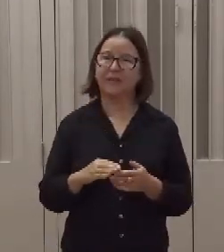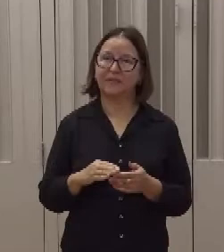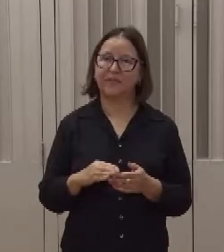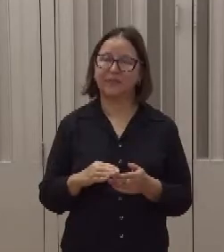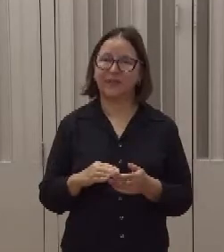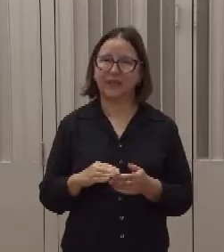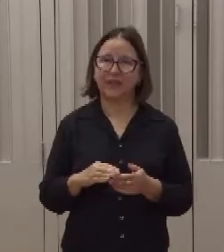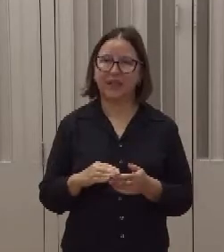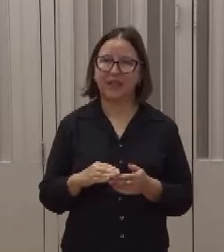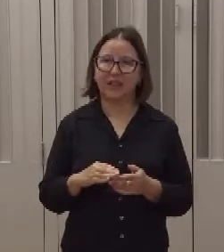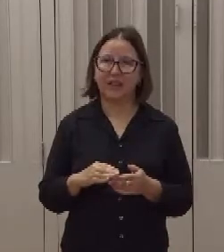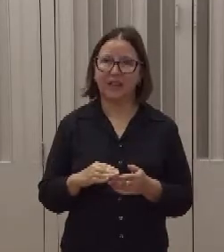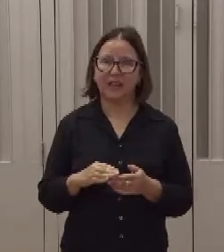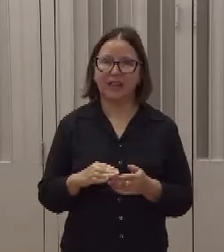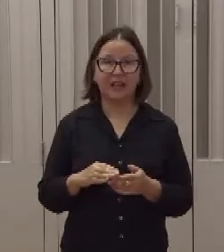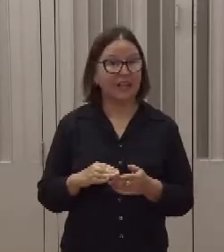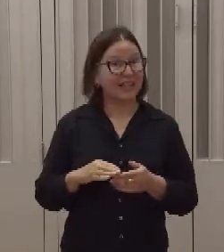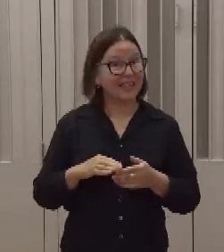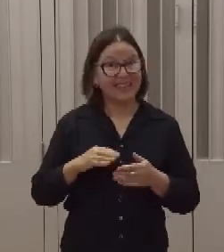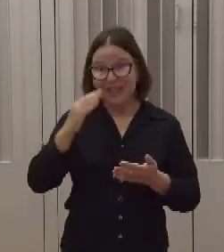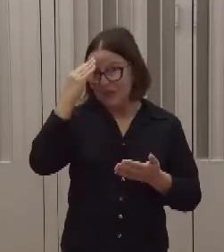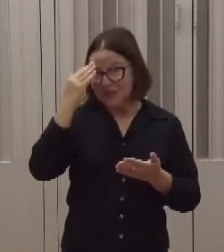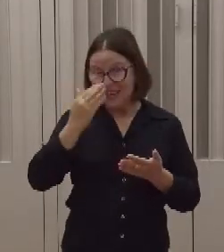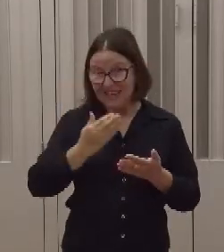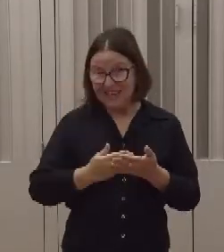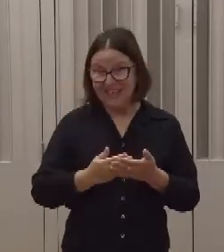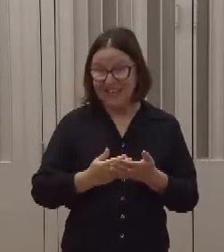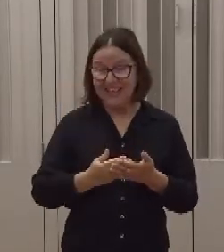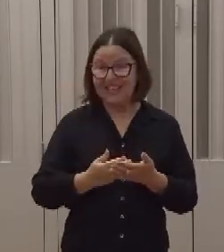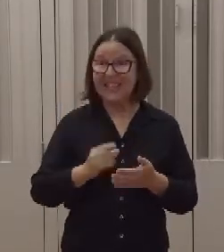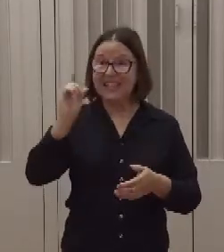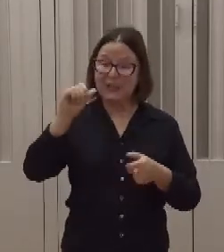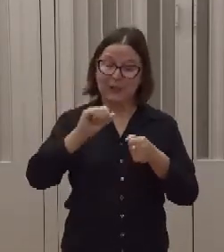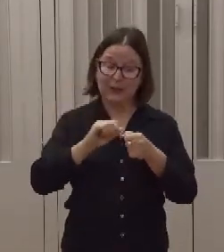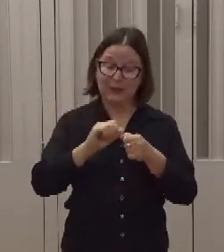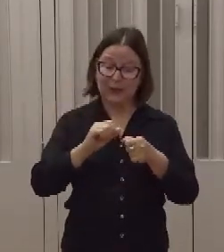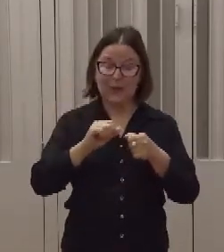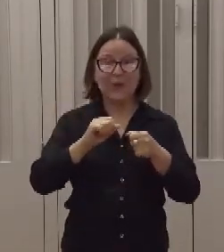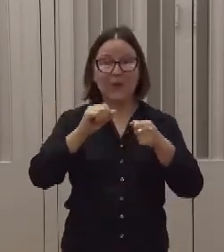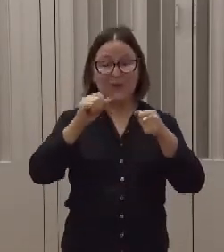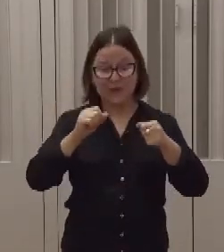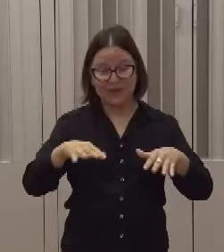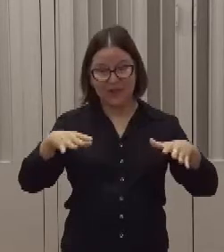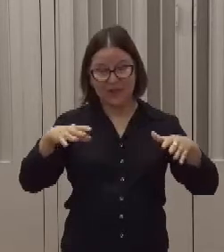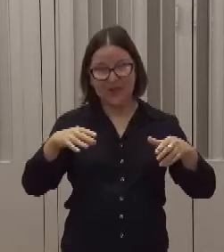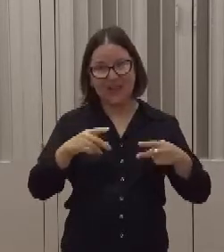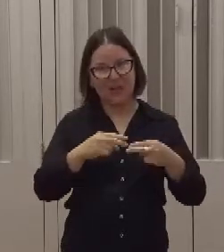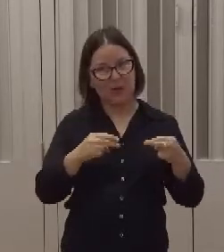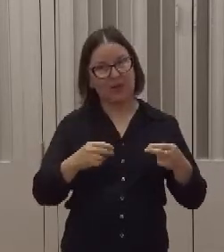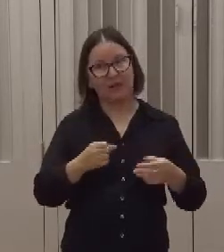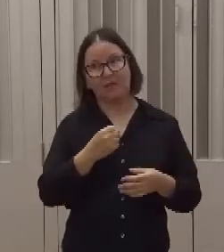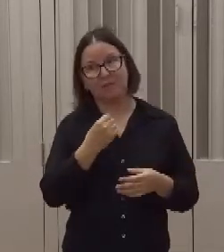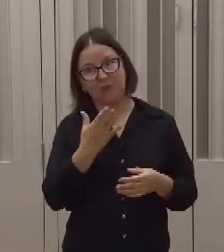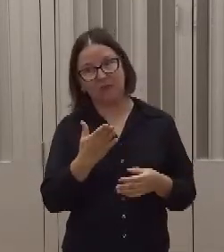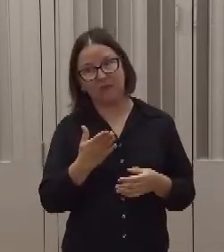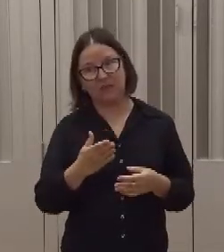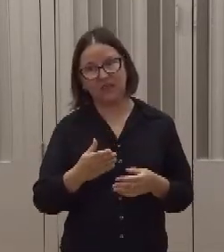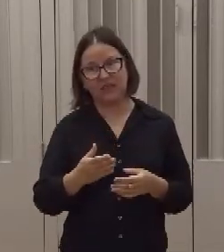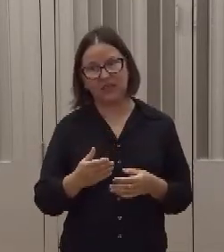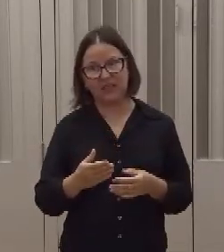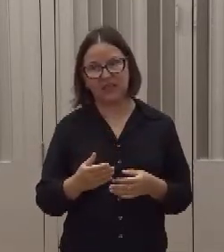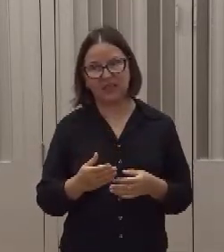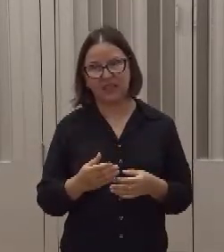Deus era inaceitável. Não foi o próprio Deus que foi o criador de todas as